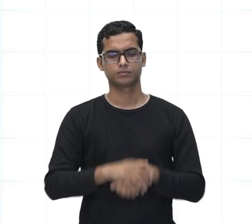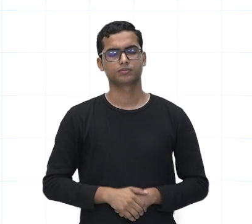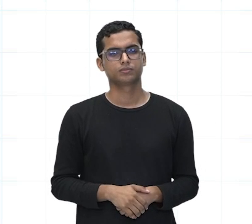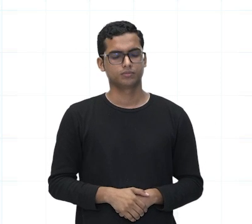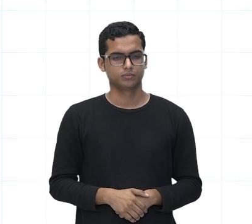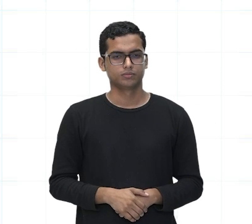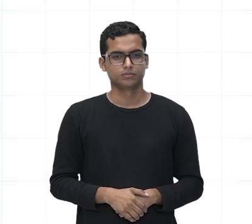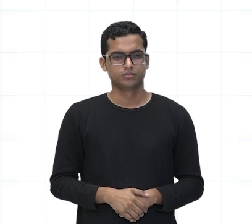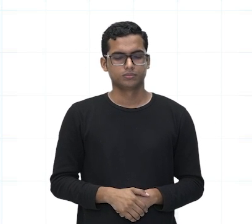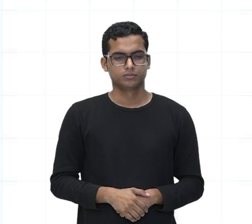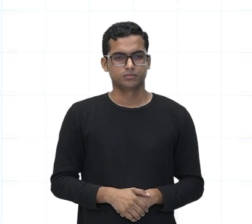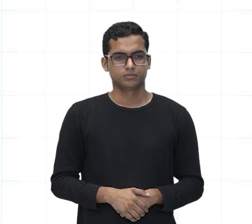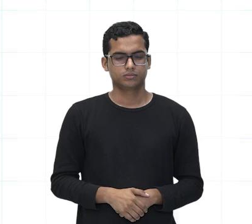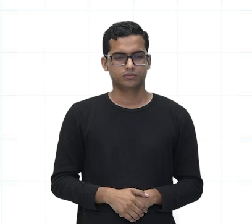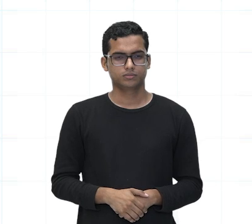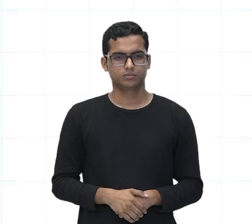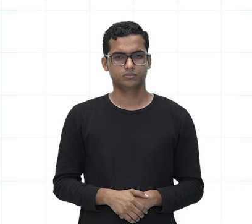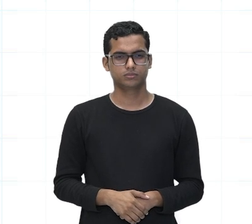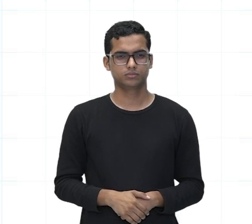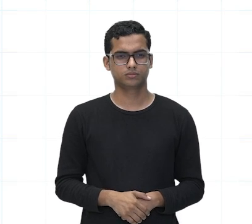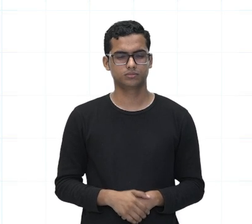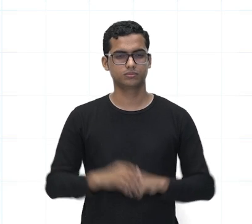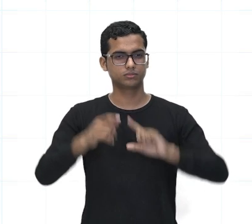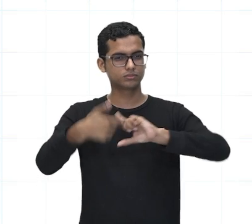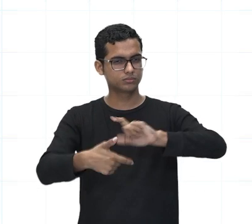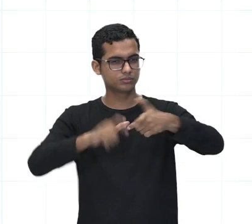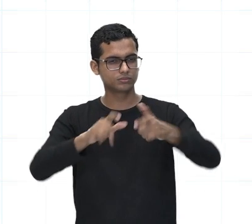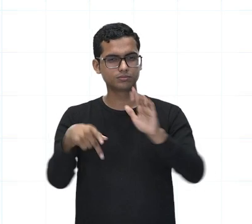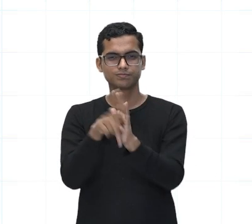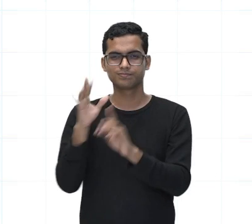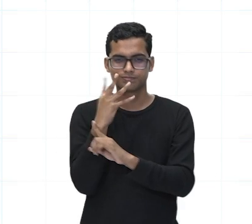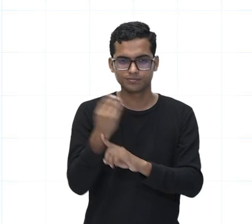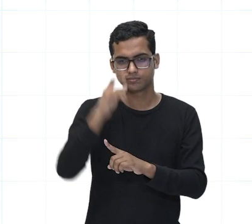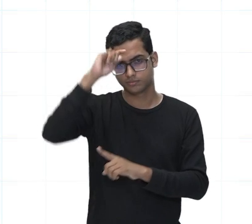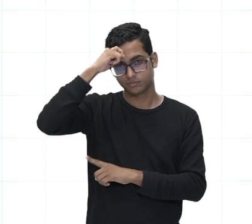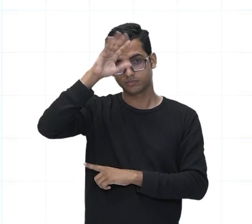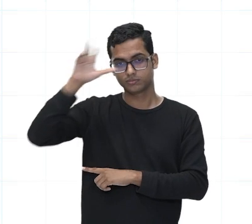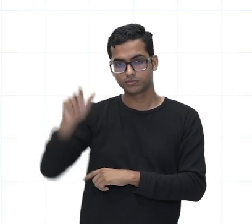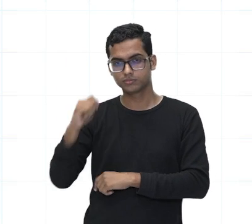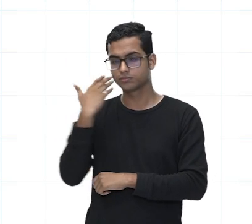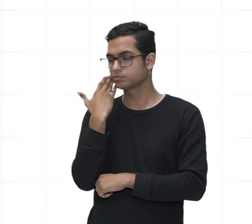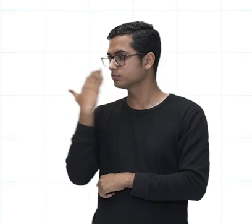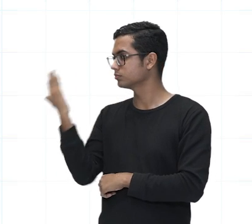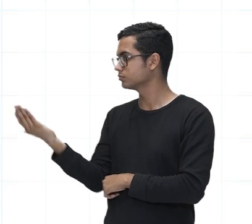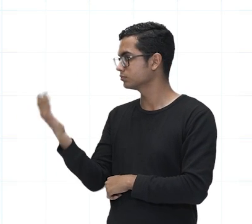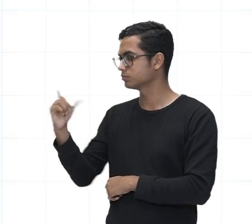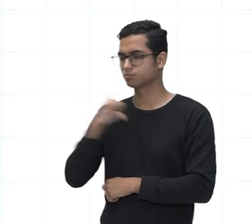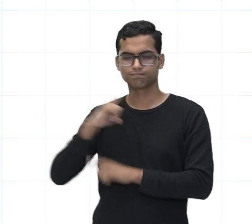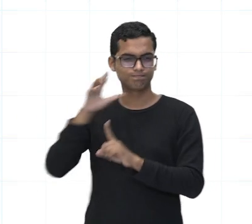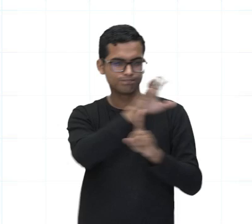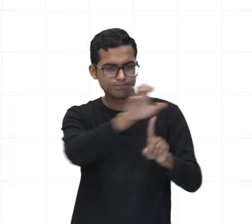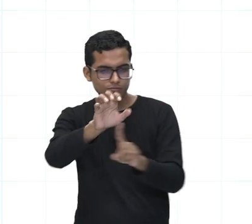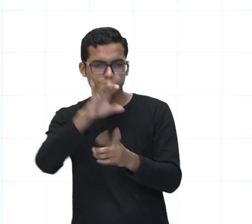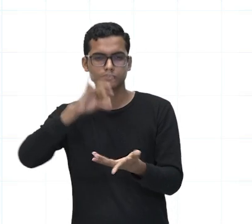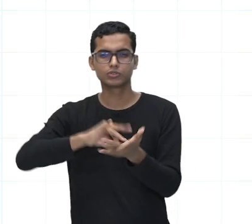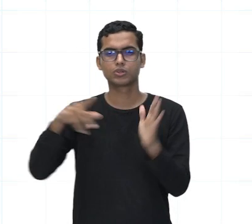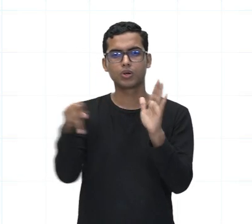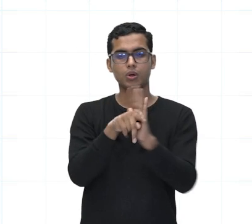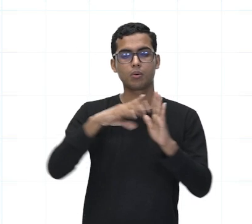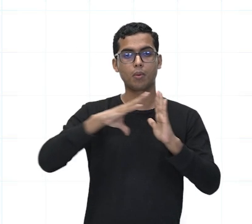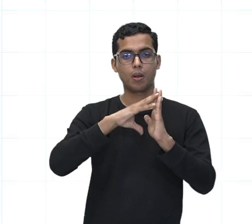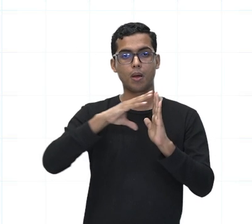formas geométricas da arte africana. As formas e padrões africanos também têm uma grande influência na